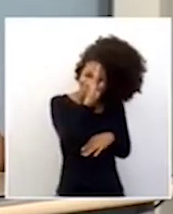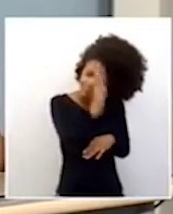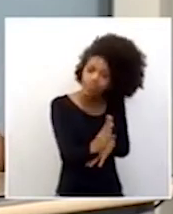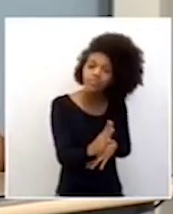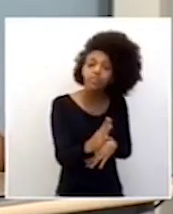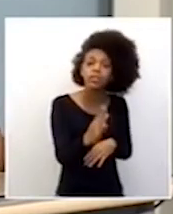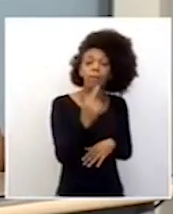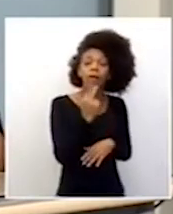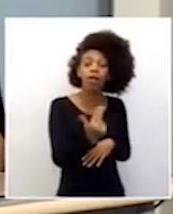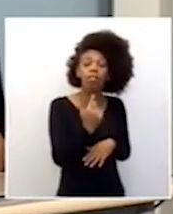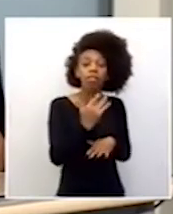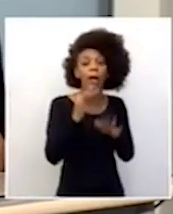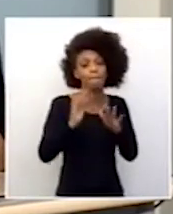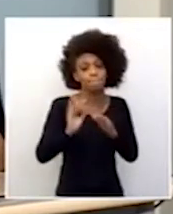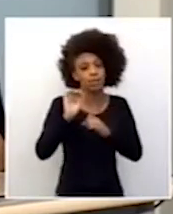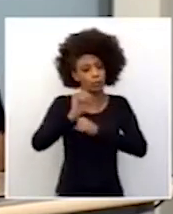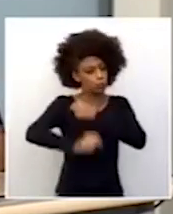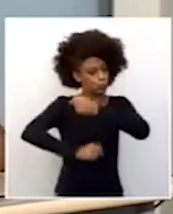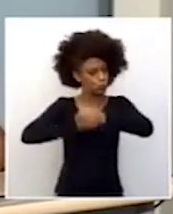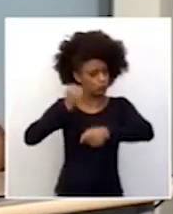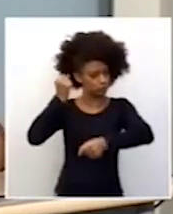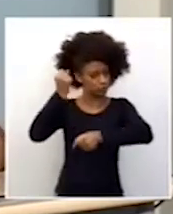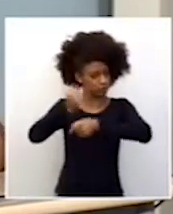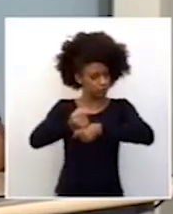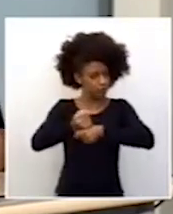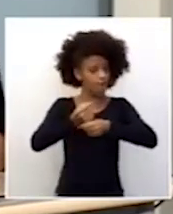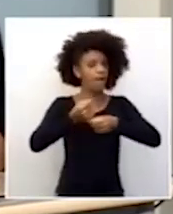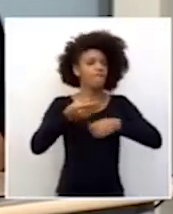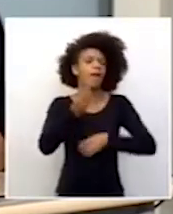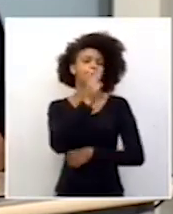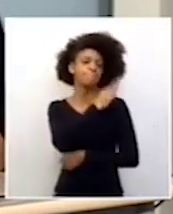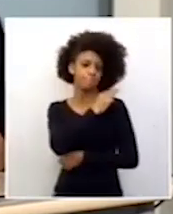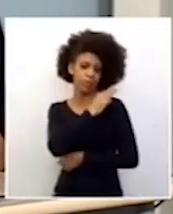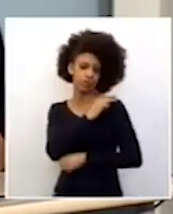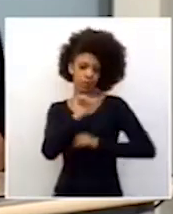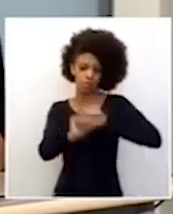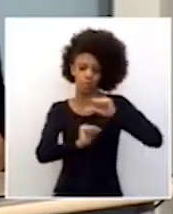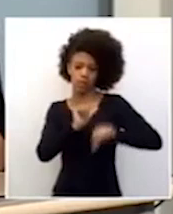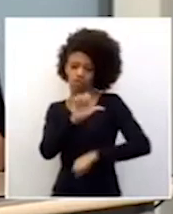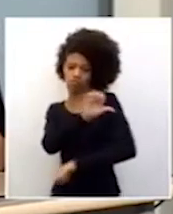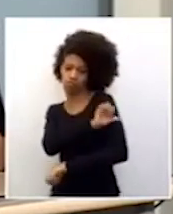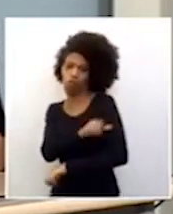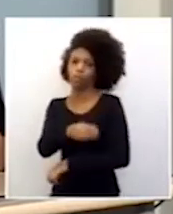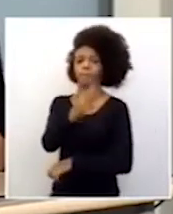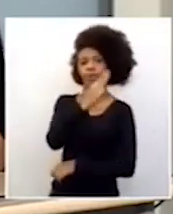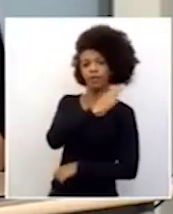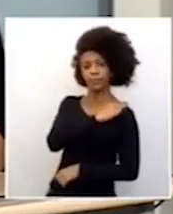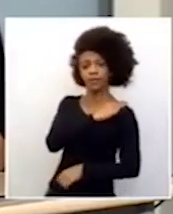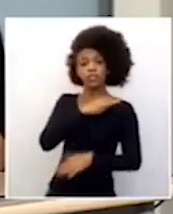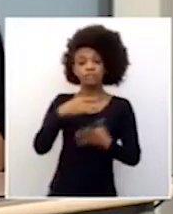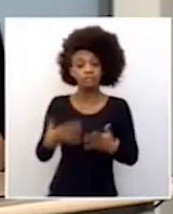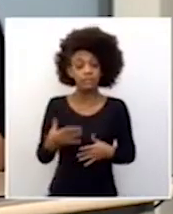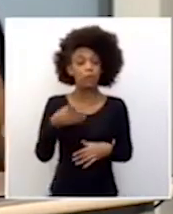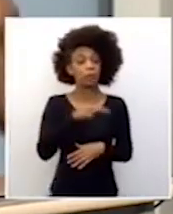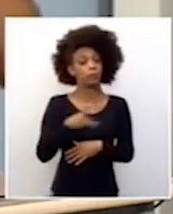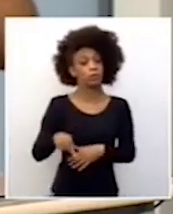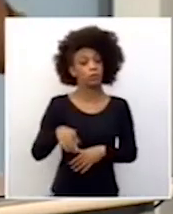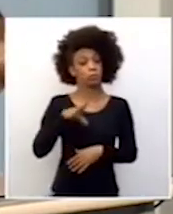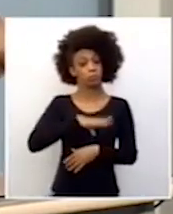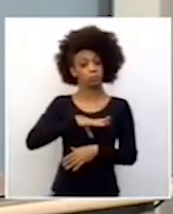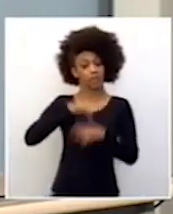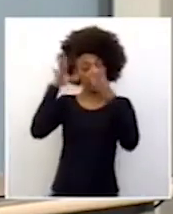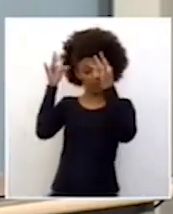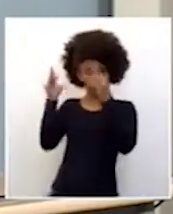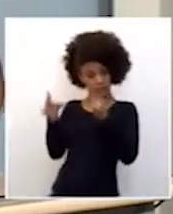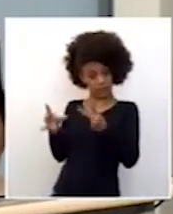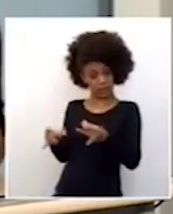literatura. No ano que vem, a galera que está no 9º ano vai para o MED. E aí o professor de língua portuguesa vai dar as aulas específicas de literatura. E aí o